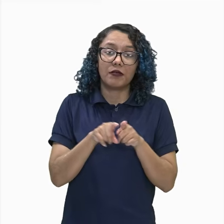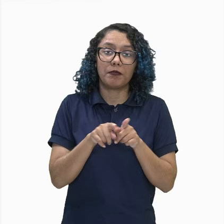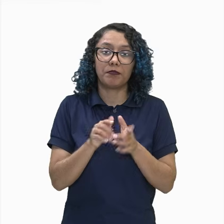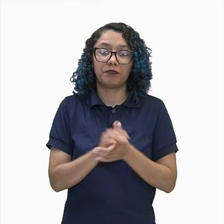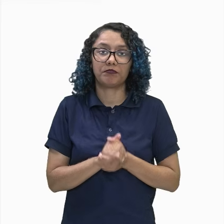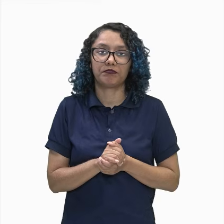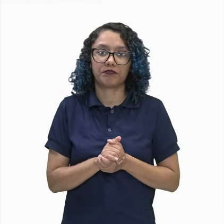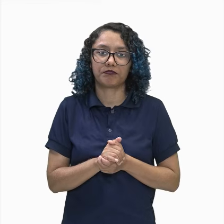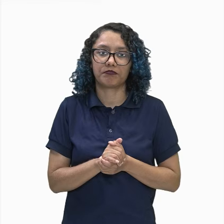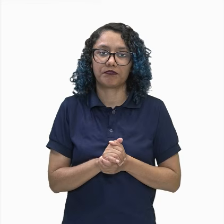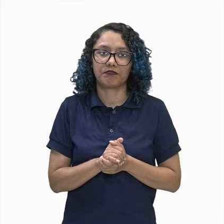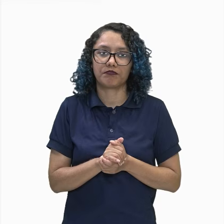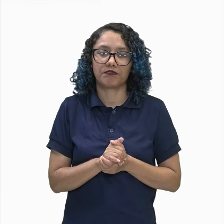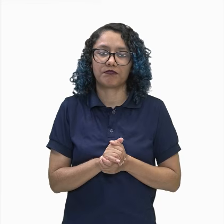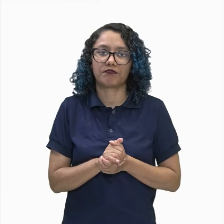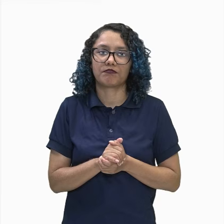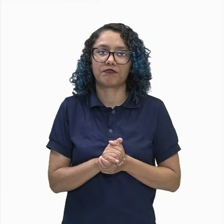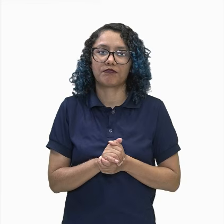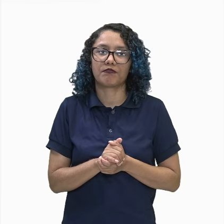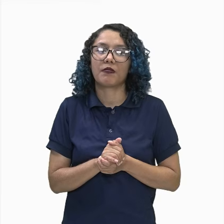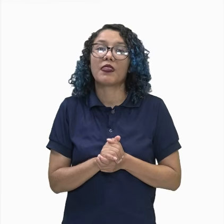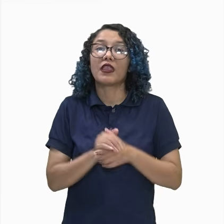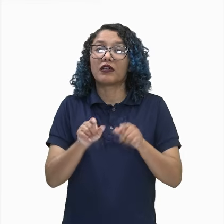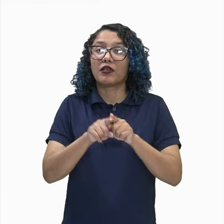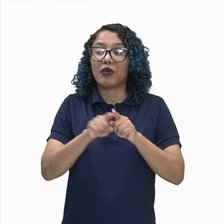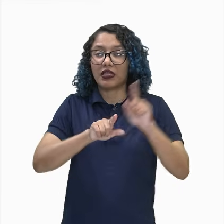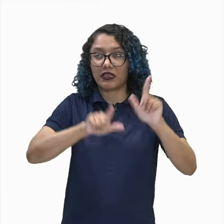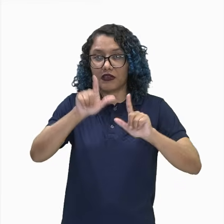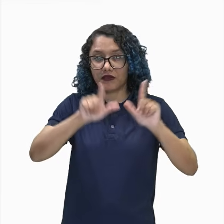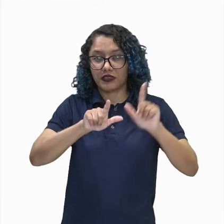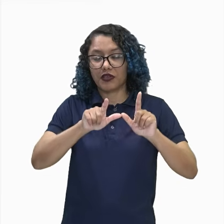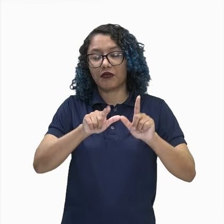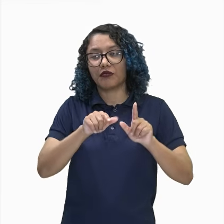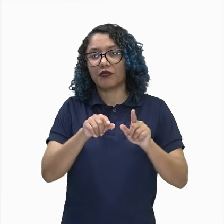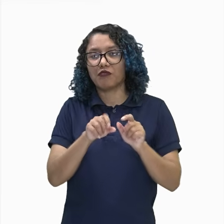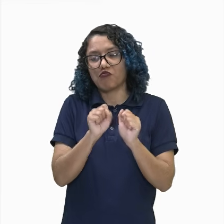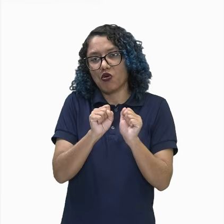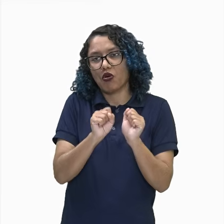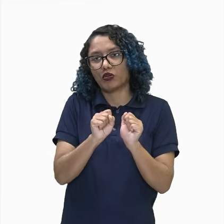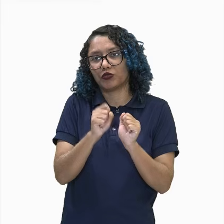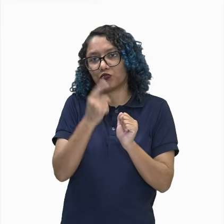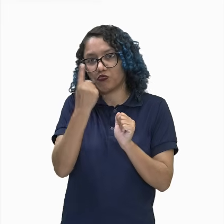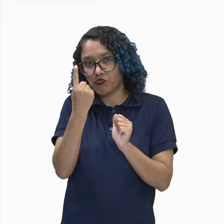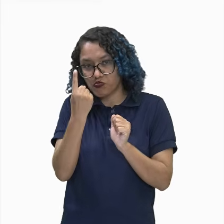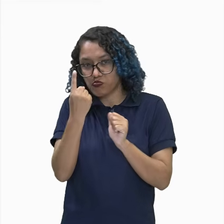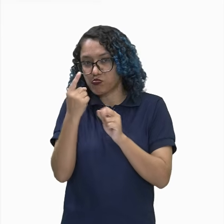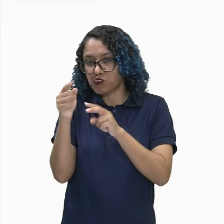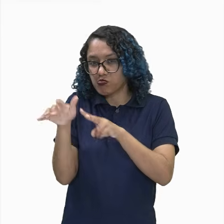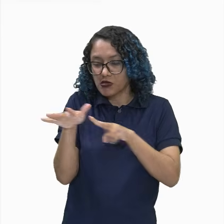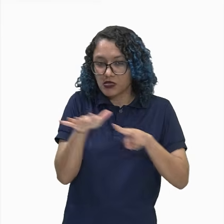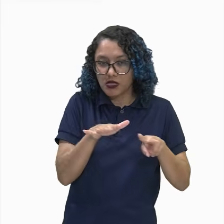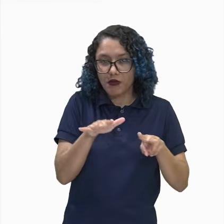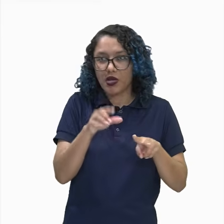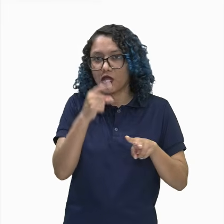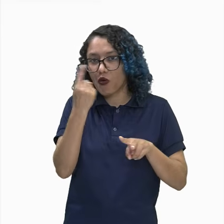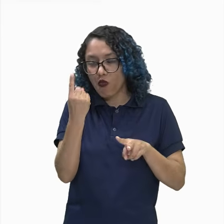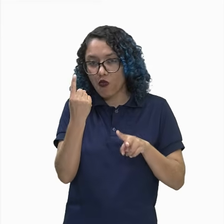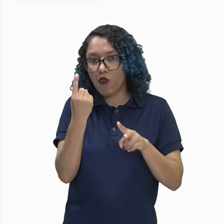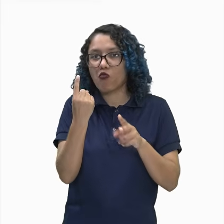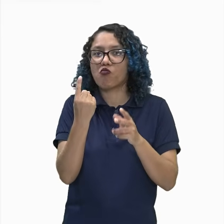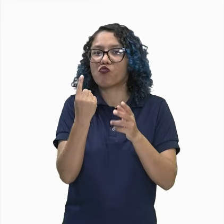em canais de televisão aberta que uma vez a semana tenha-se ali um programa